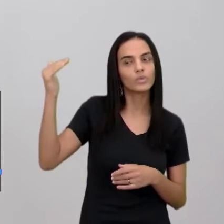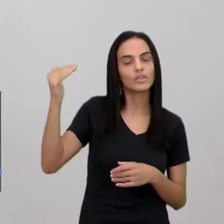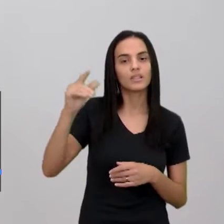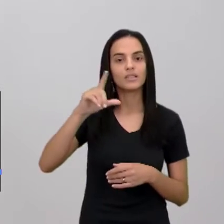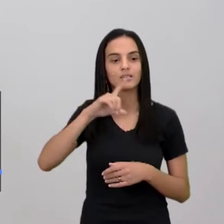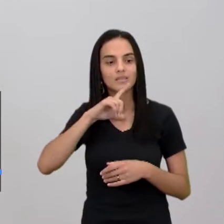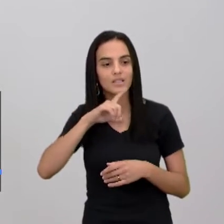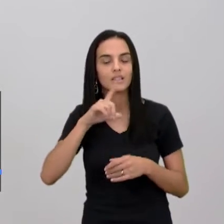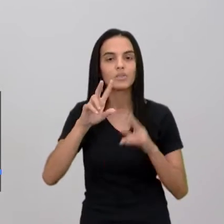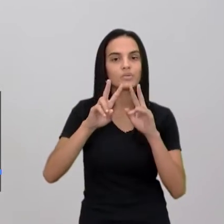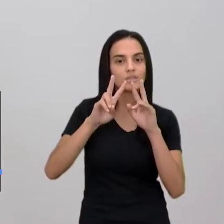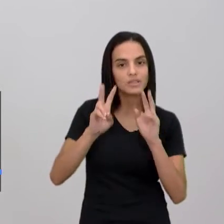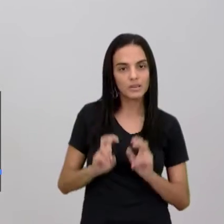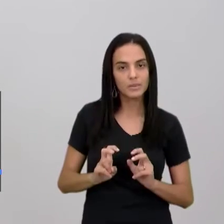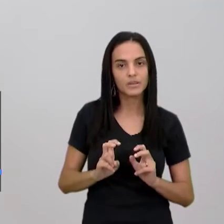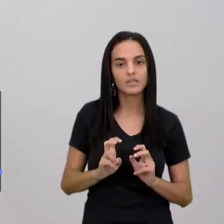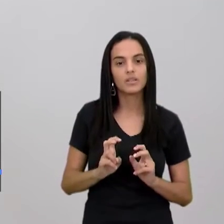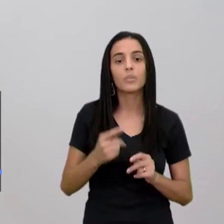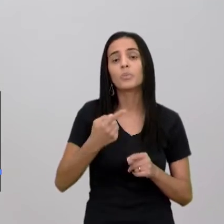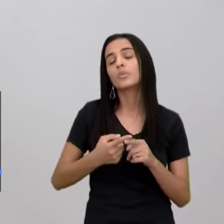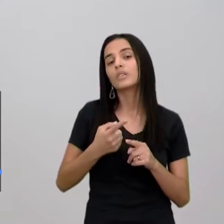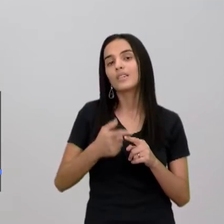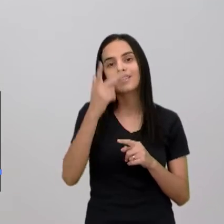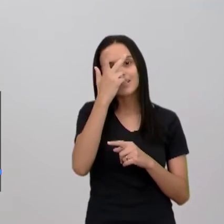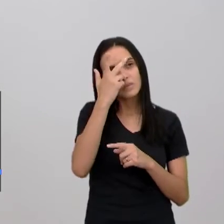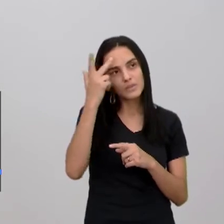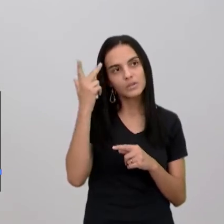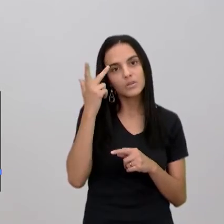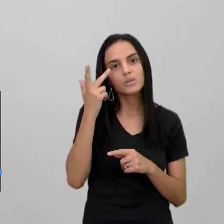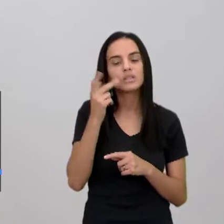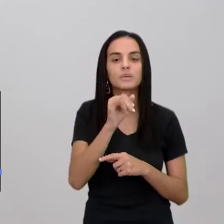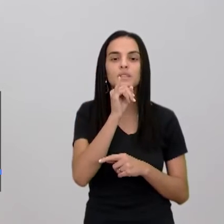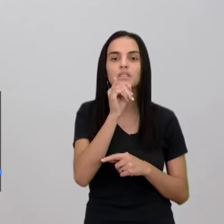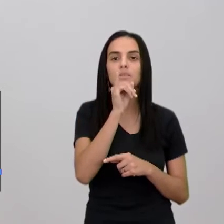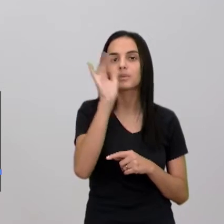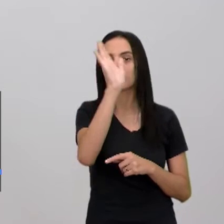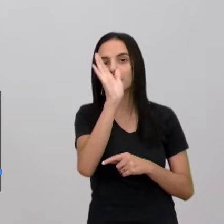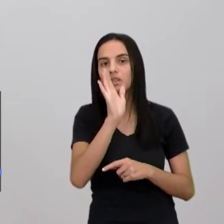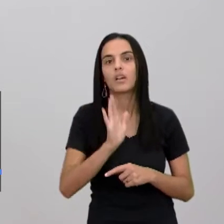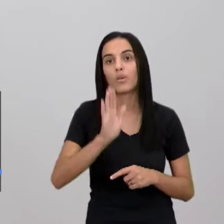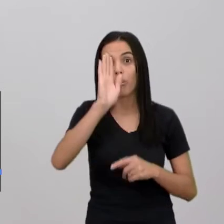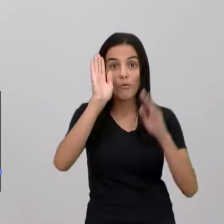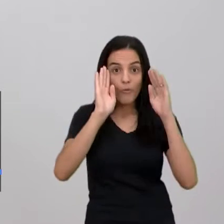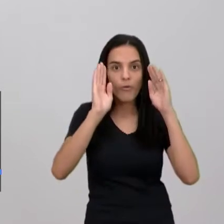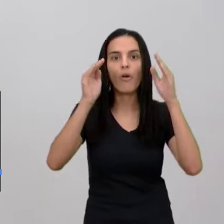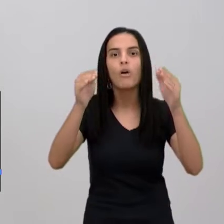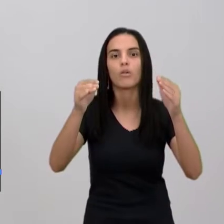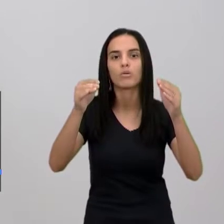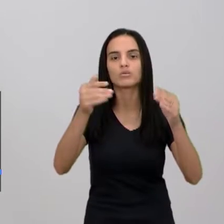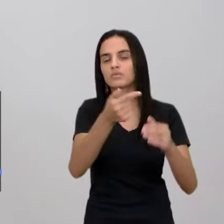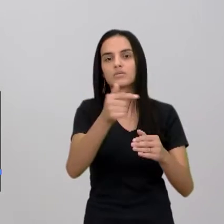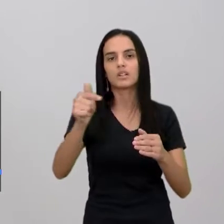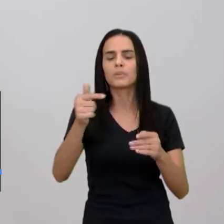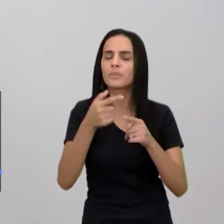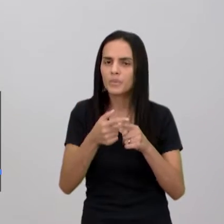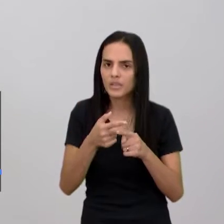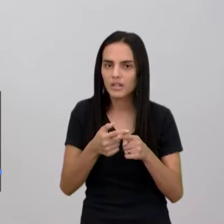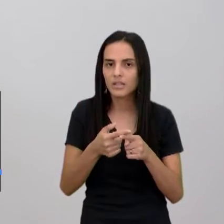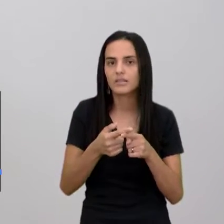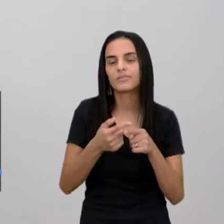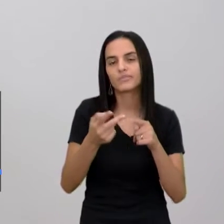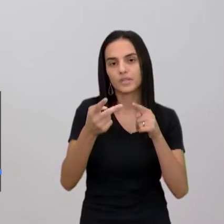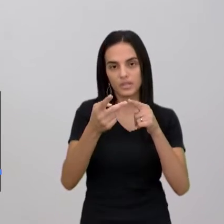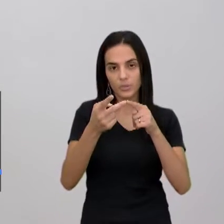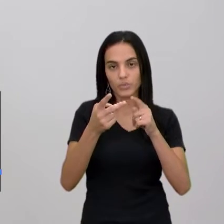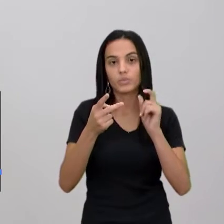estabelecer aqui um questionamento. Por que as pessoas, de repente, não colocam o Brasil como prioridade? E a segunda coisa